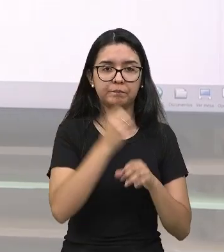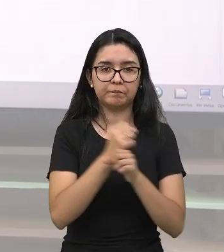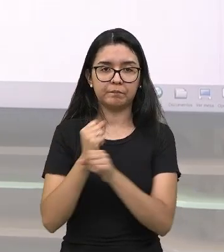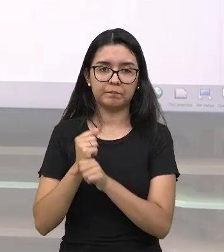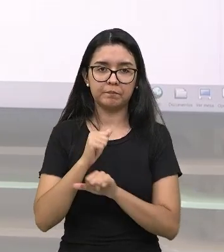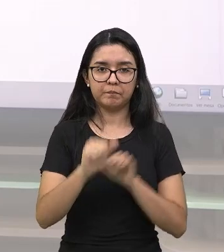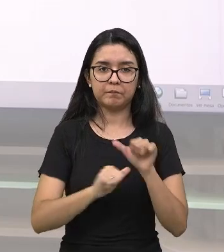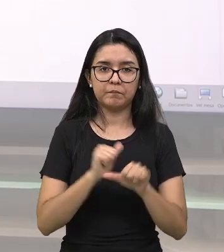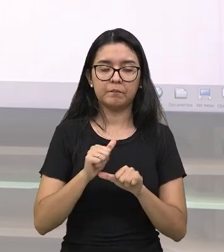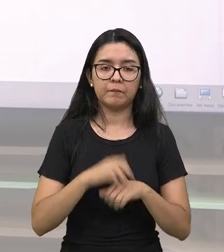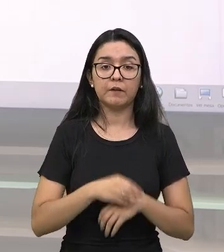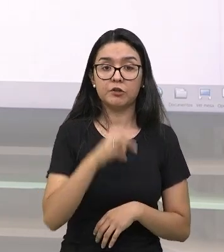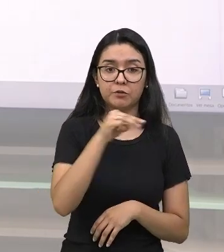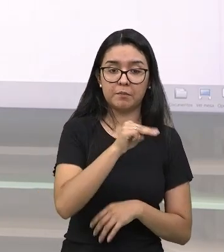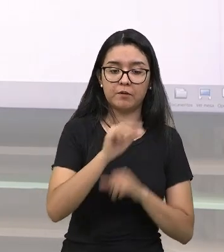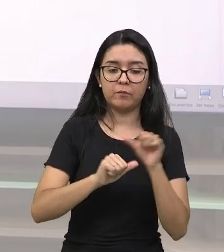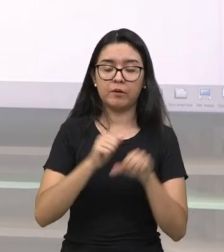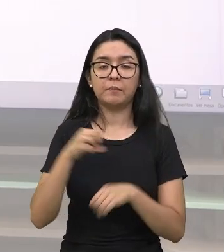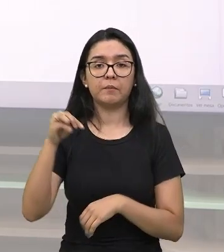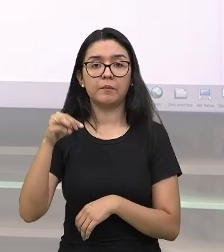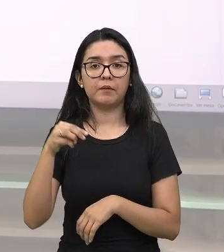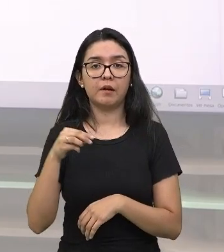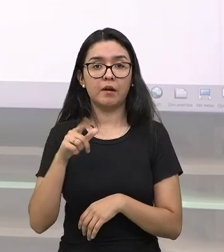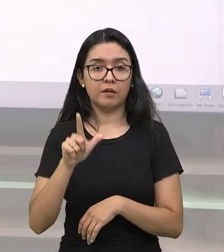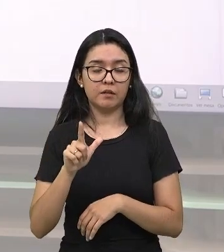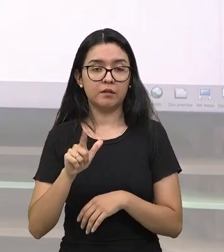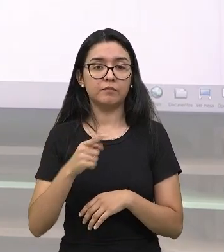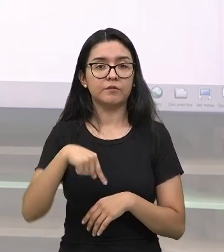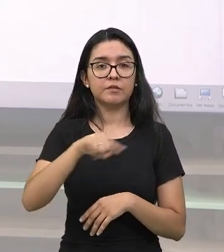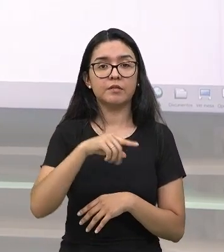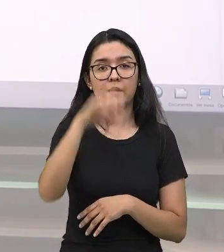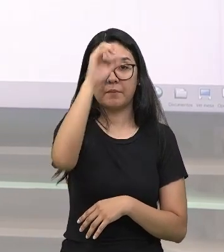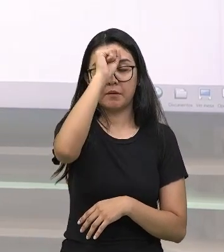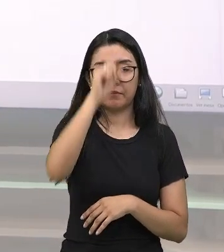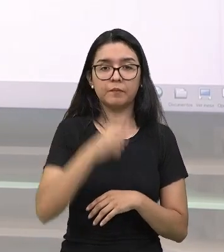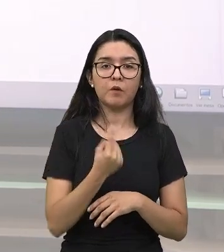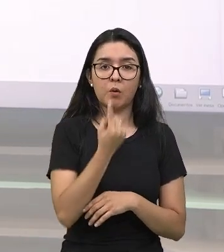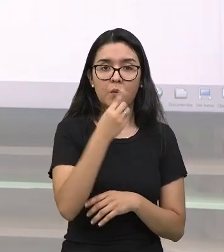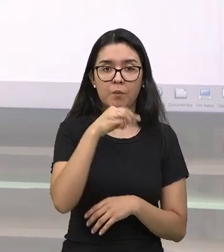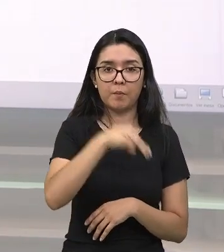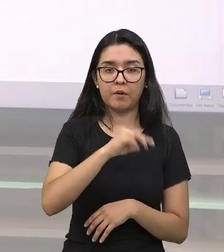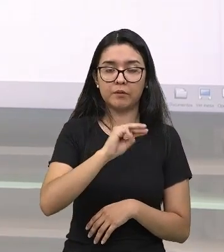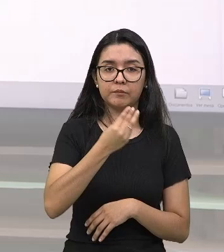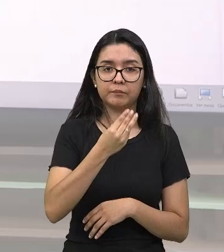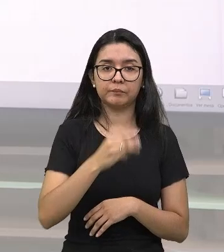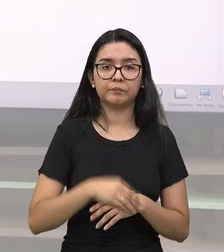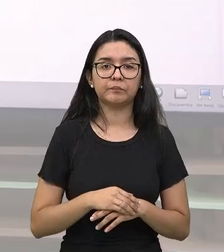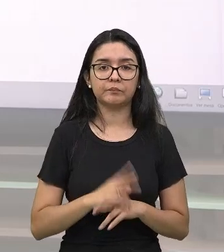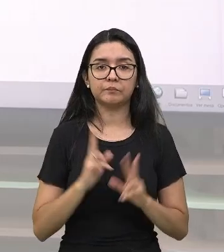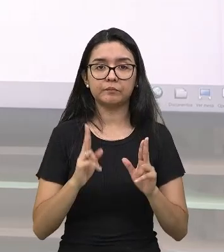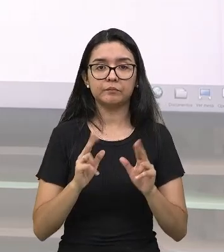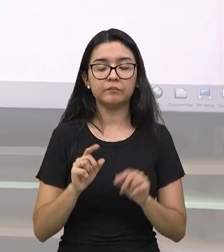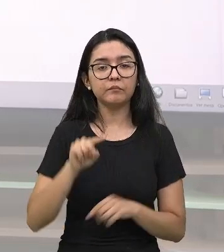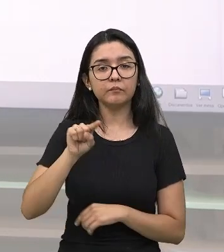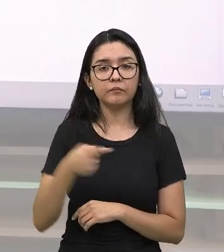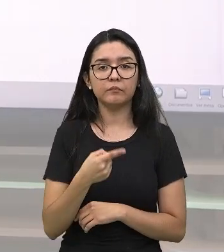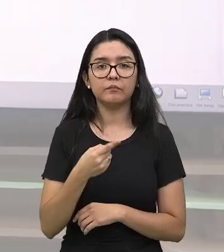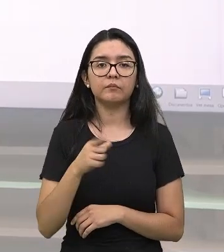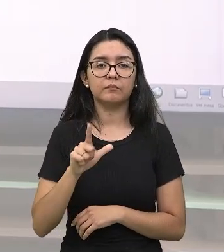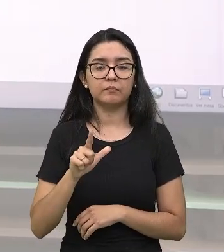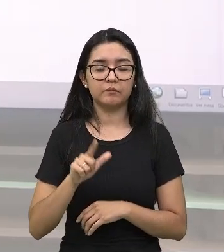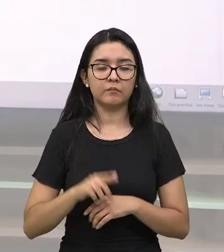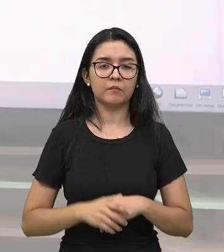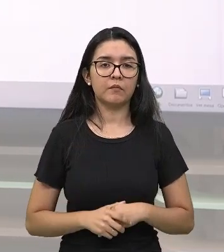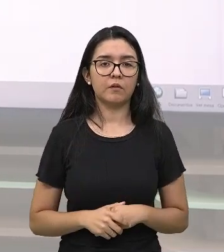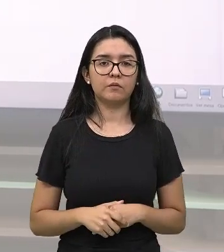conversão de metro cúbico para litro. Mas você aprendeu que 1 metro cúbico, olha aí, ó, 1 metro cúbico equivale a 1000